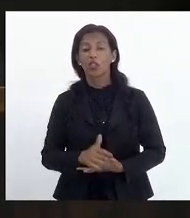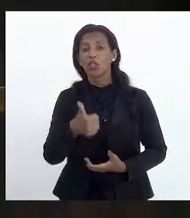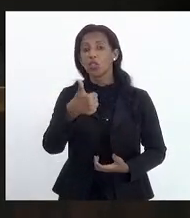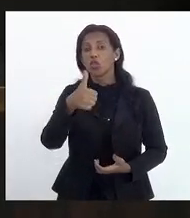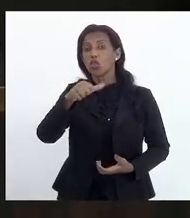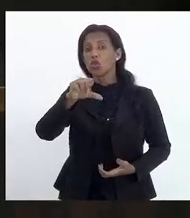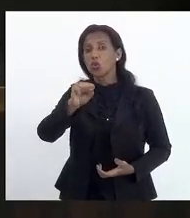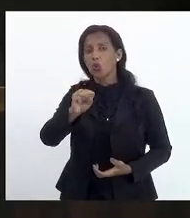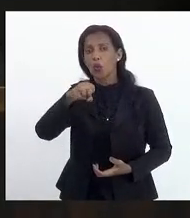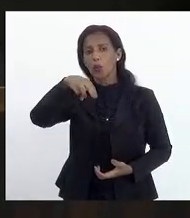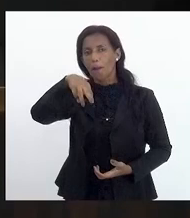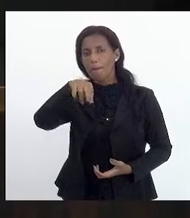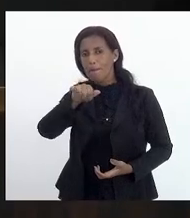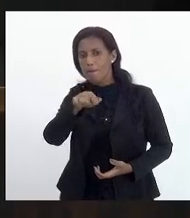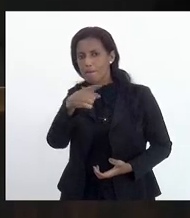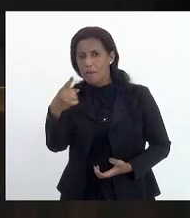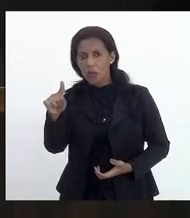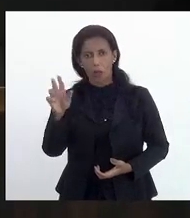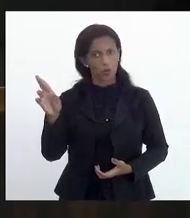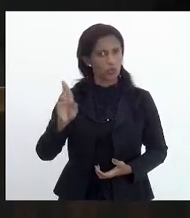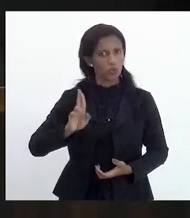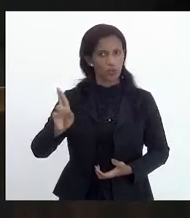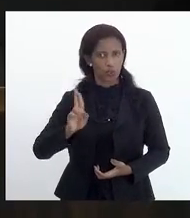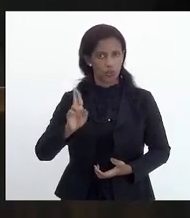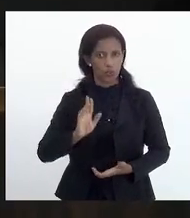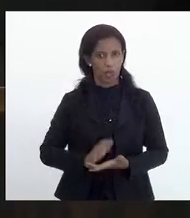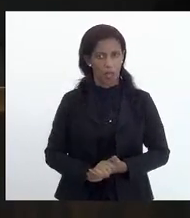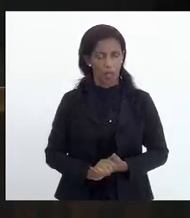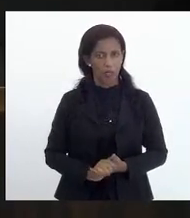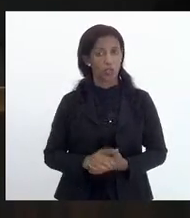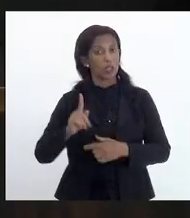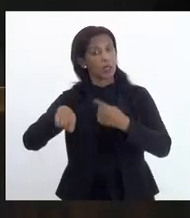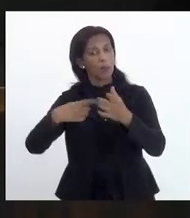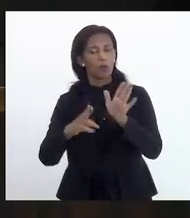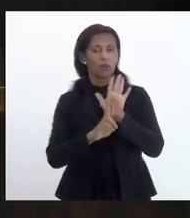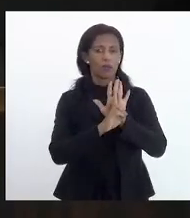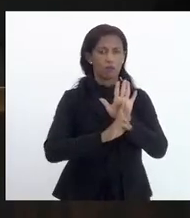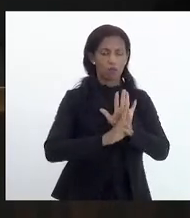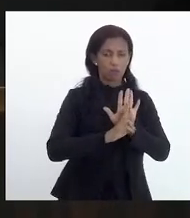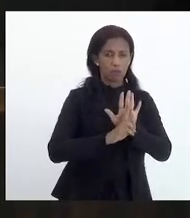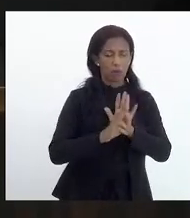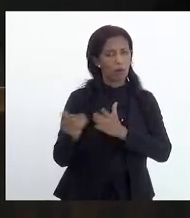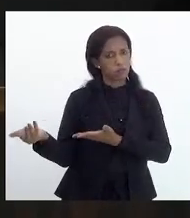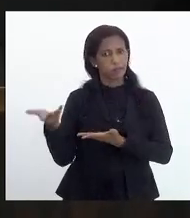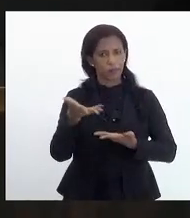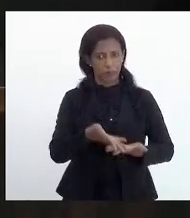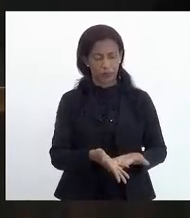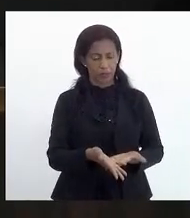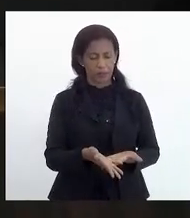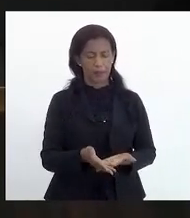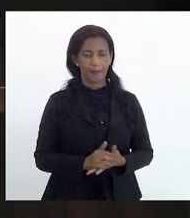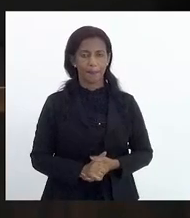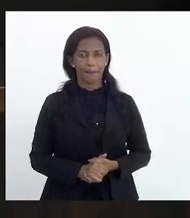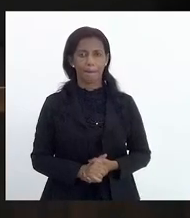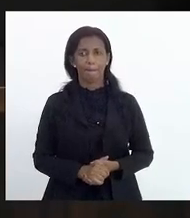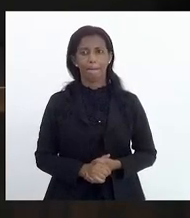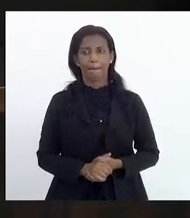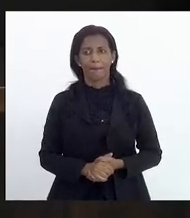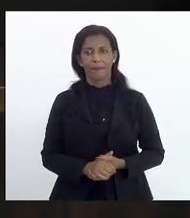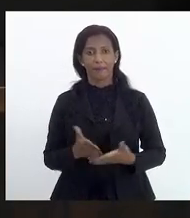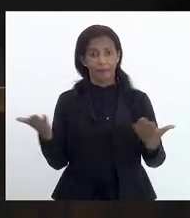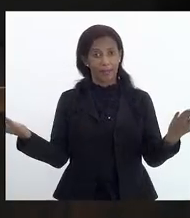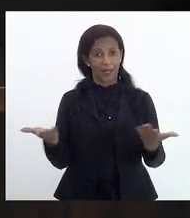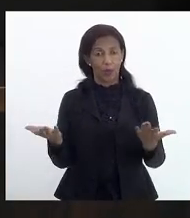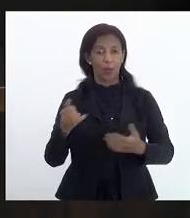18 milhões de reais. Então, eu queria a aprovação, depois vamos fazer um projeto de resolução, vamos trazê-lo. Para uma questão que é